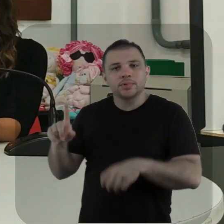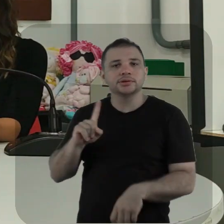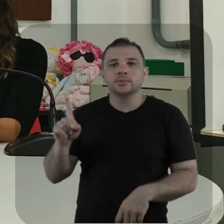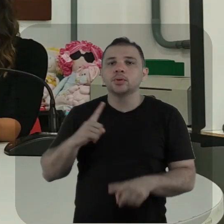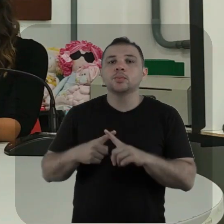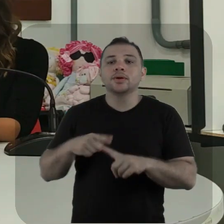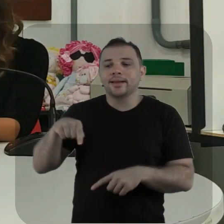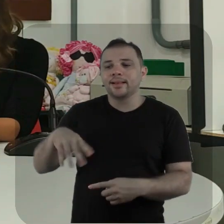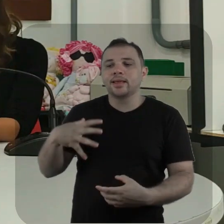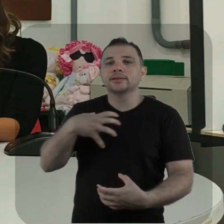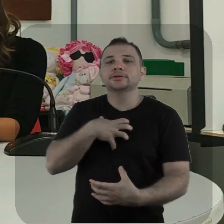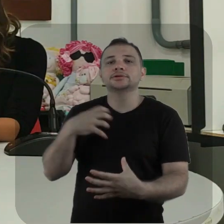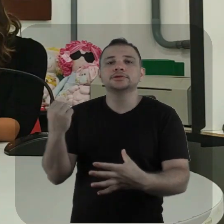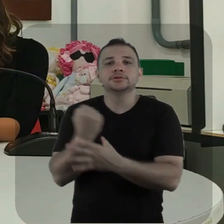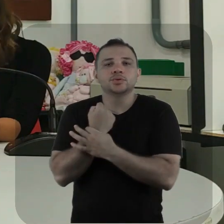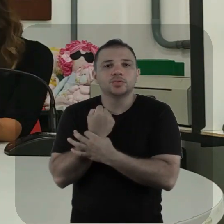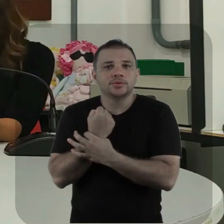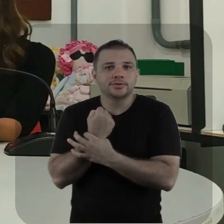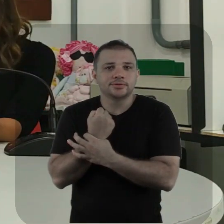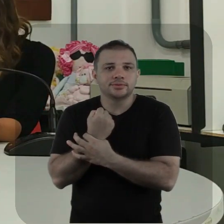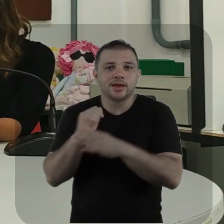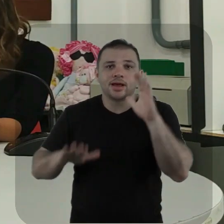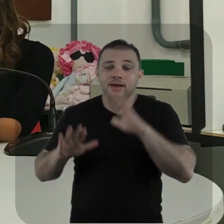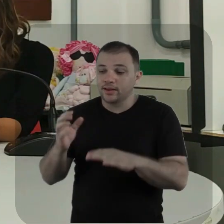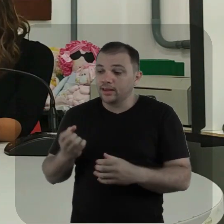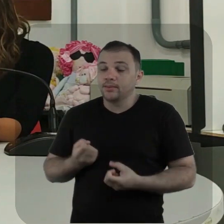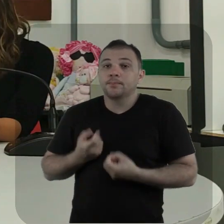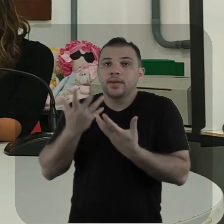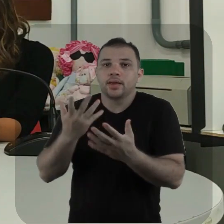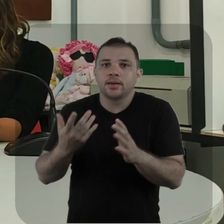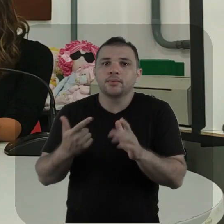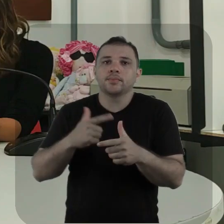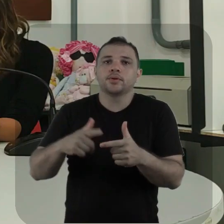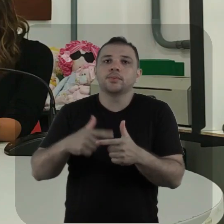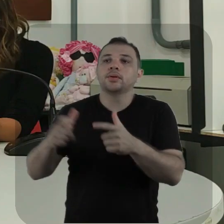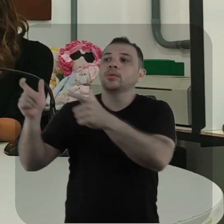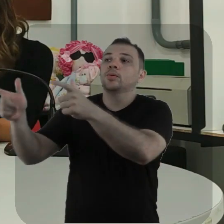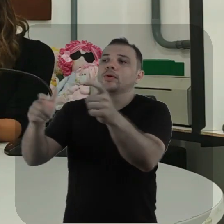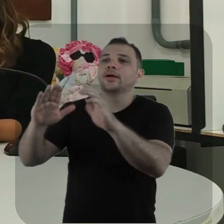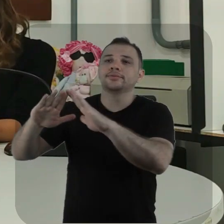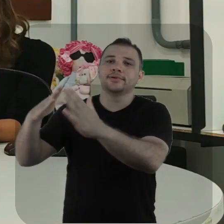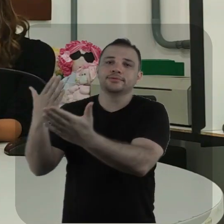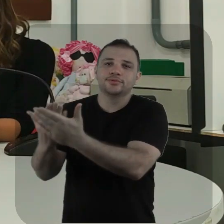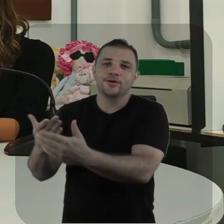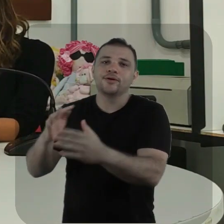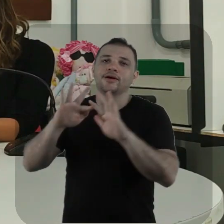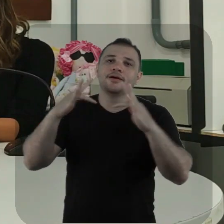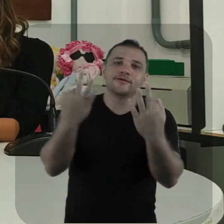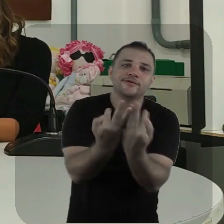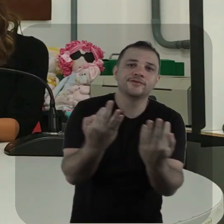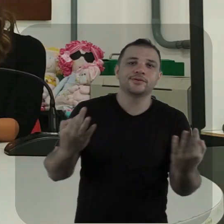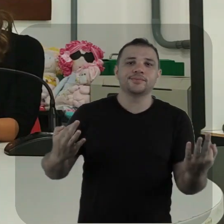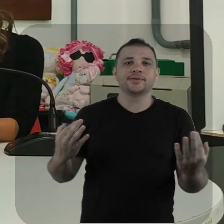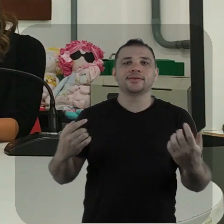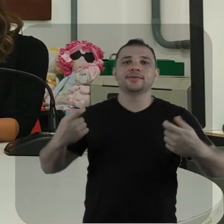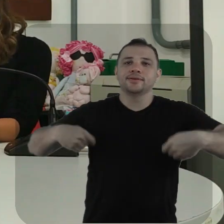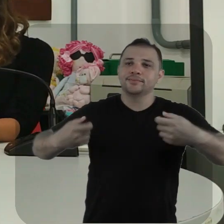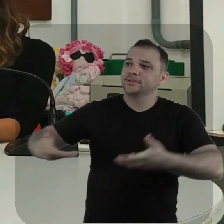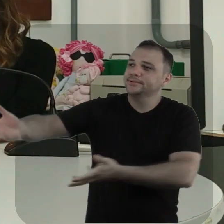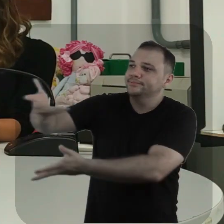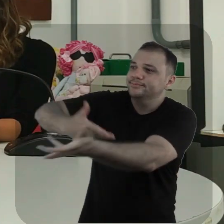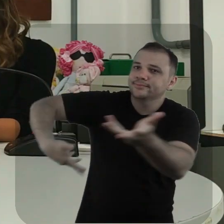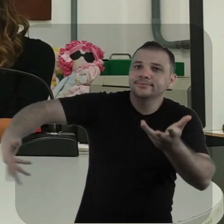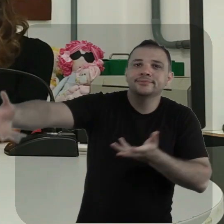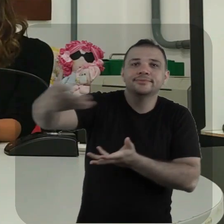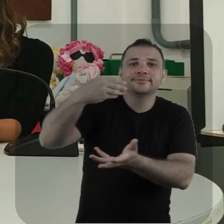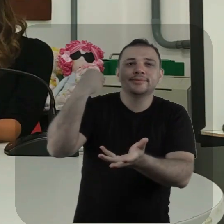colaborativa, participativa e efetiva, não vai haver mudança, né? Sim. Então, assim, é uma interação. Com isso,